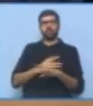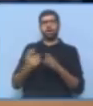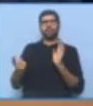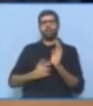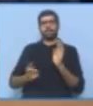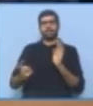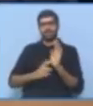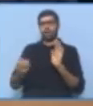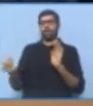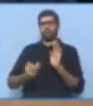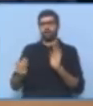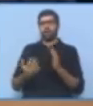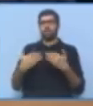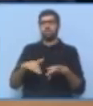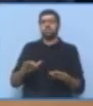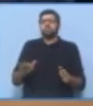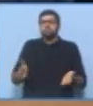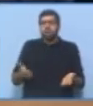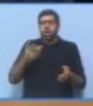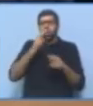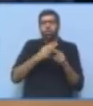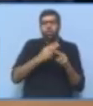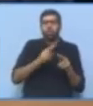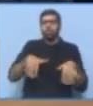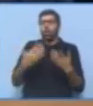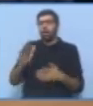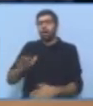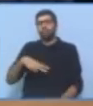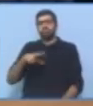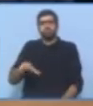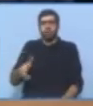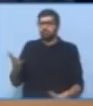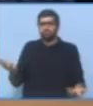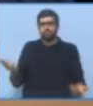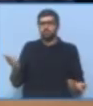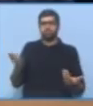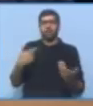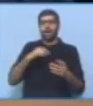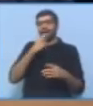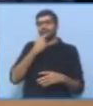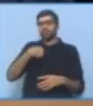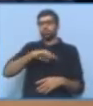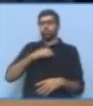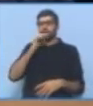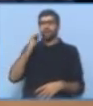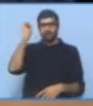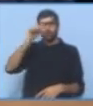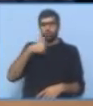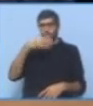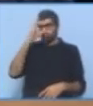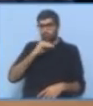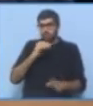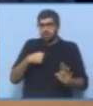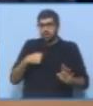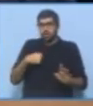mas independentemente de ter sido em Roma ou se fosse cá, porque quando somos batizados, eu nem sabia que os adultos